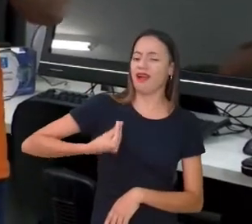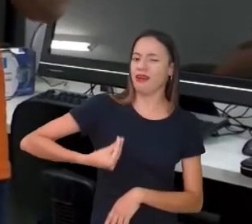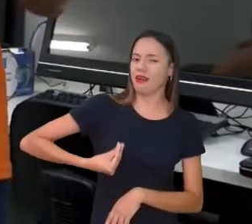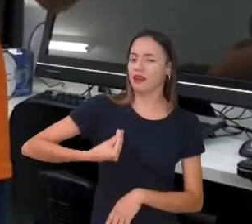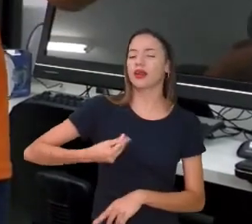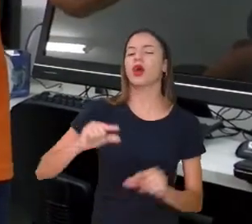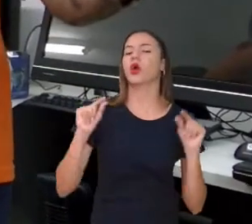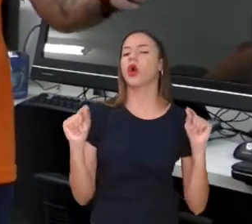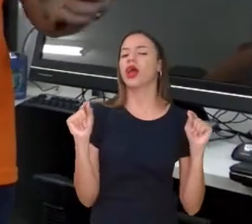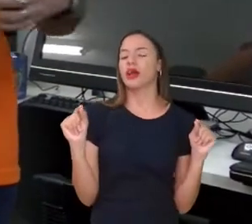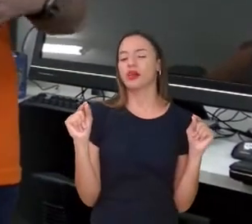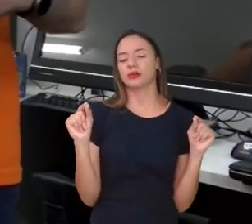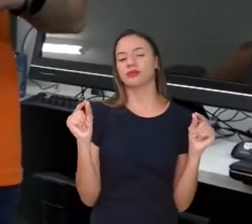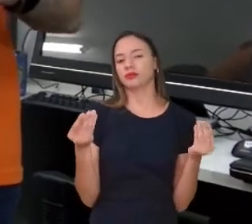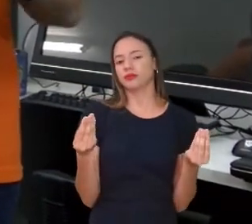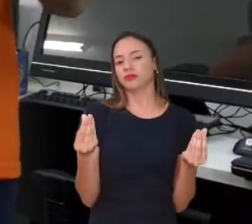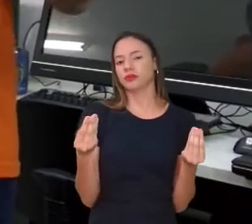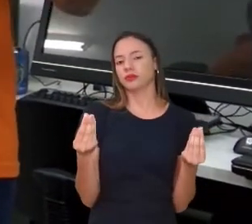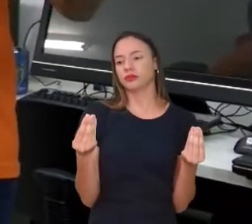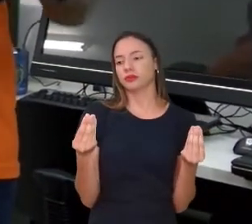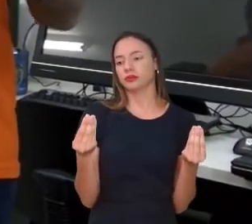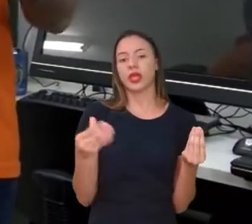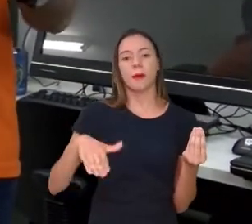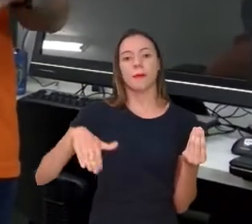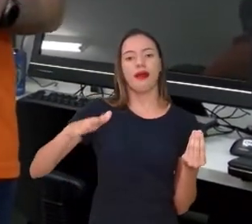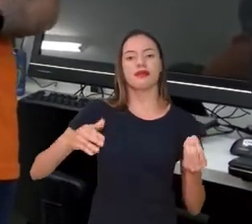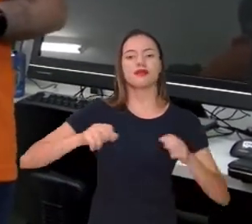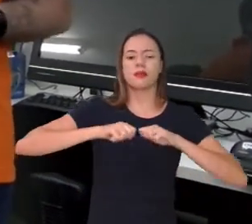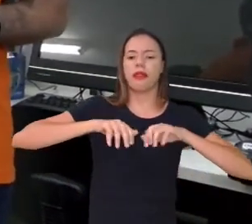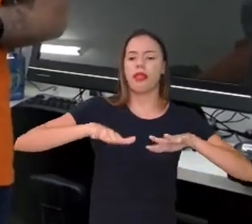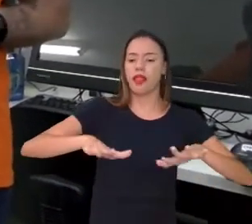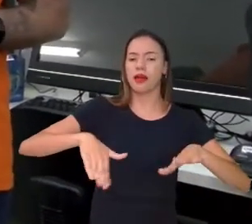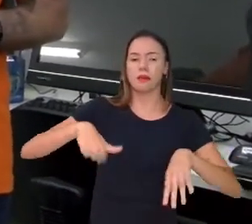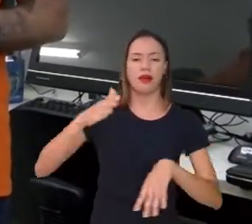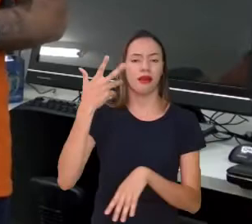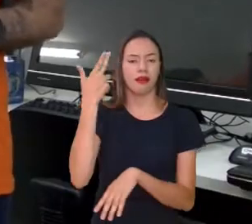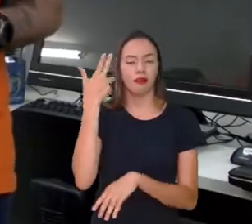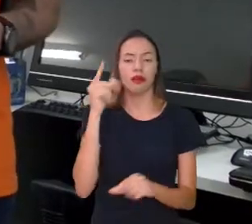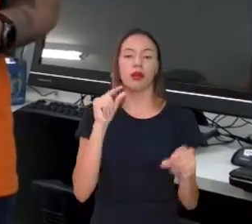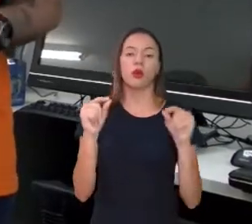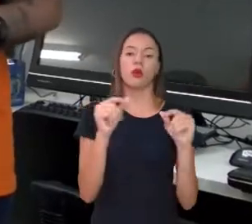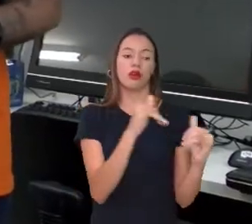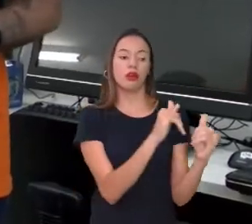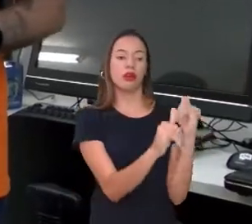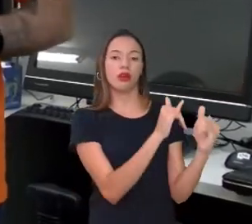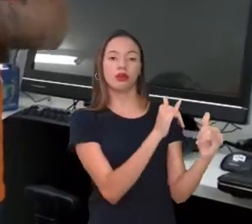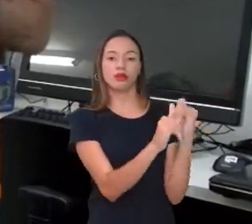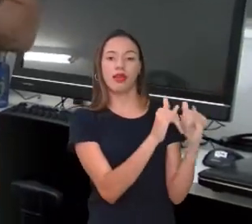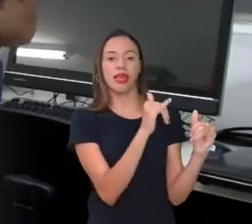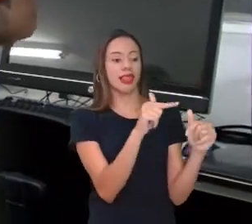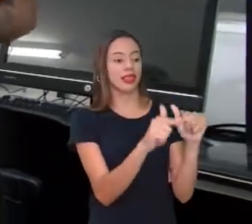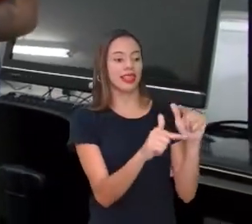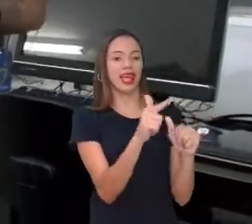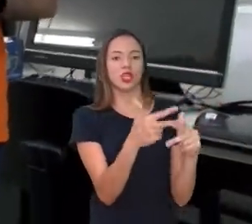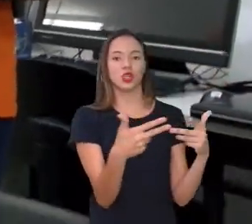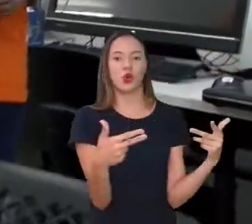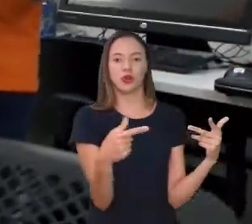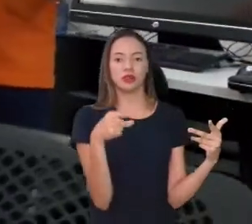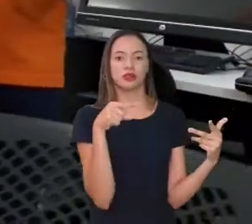maneira muito mais espalhada, muito mais comum, que são chamadas a internet das coisas, né? Então